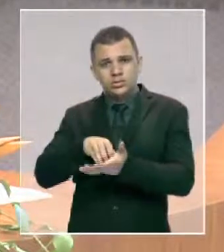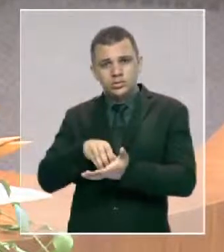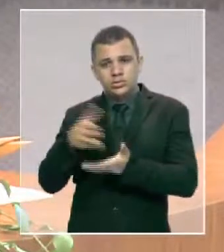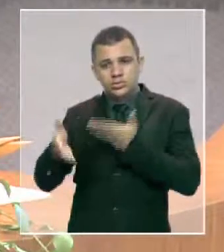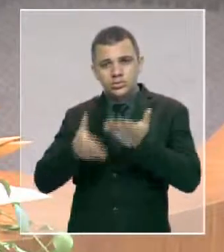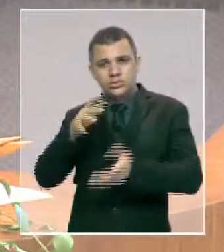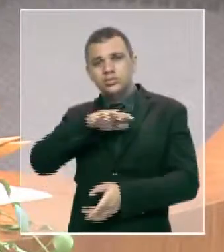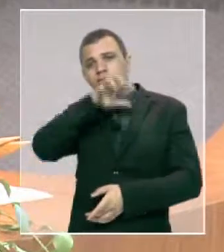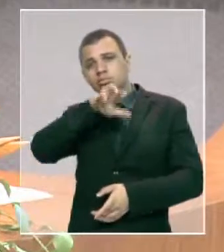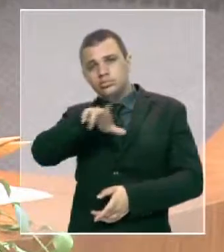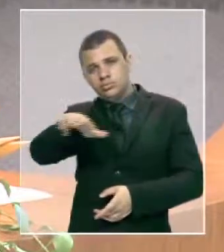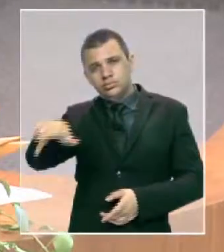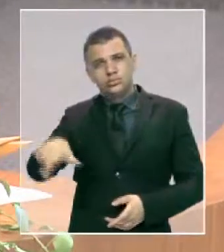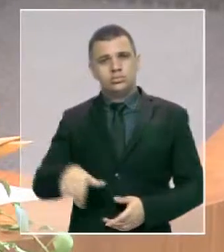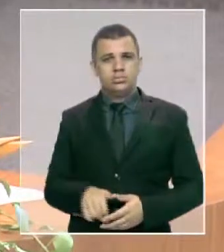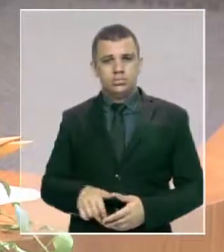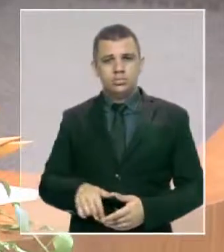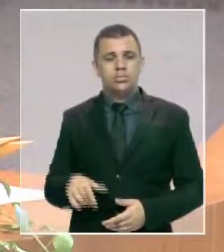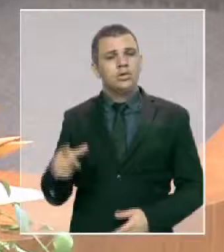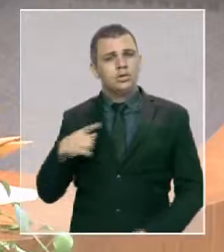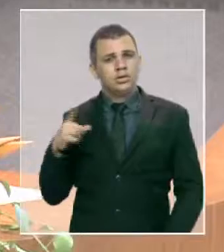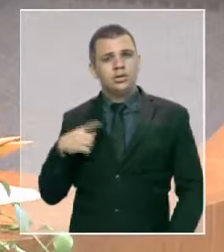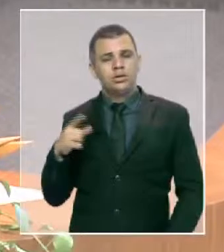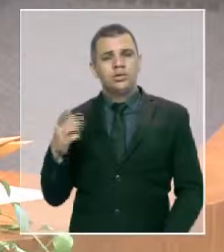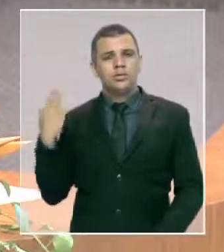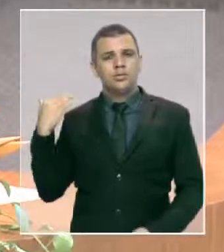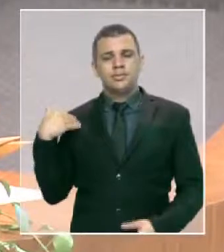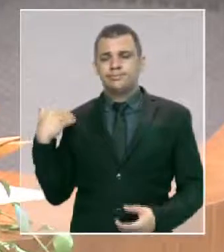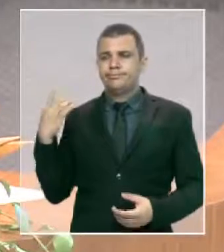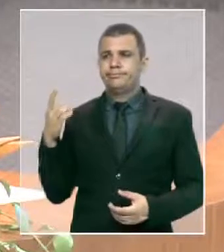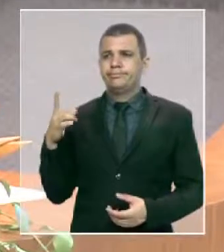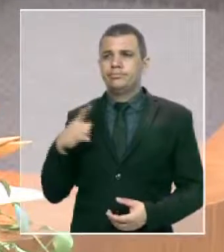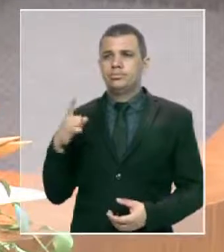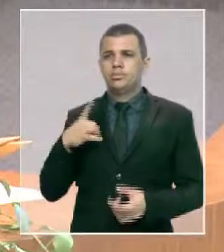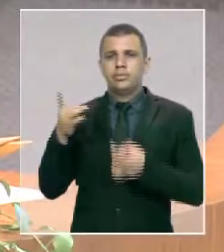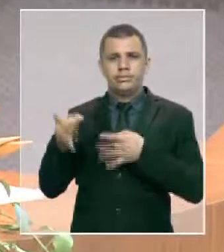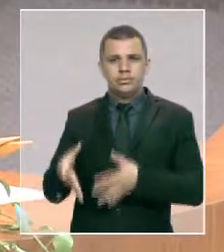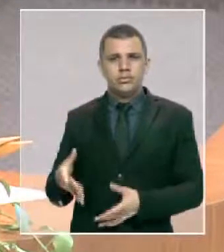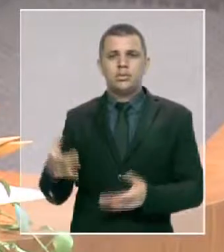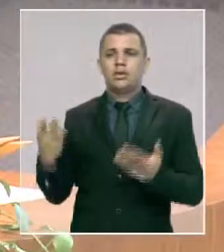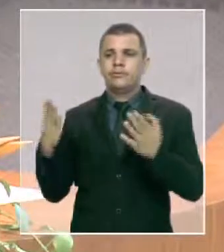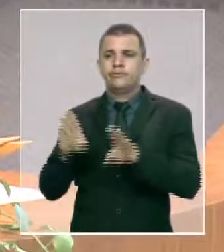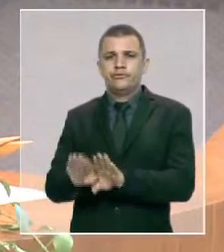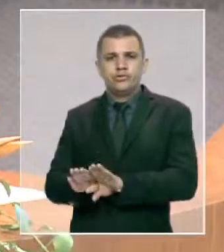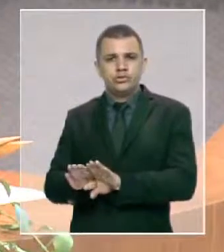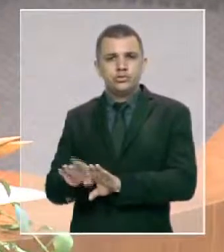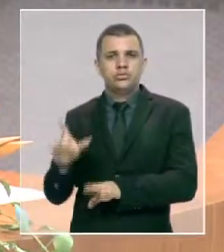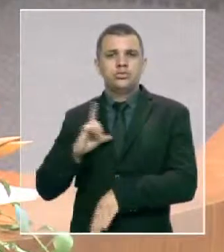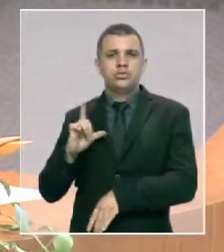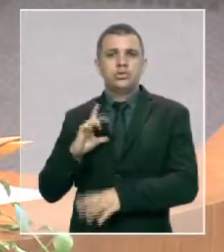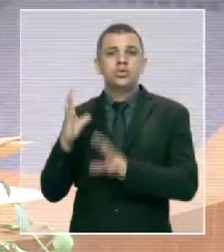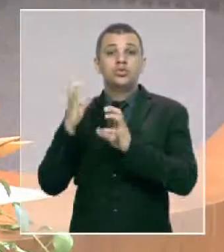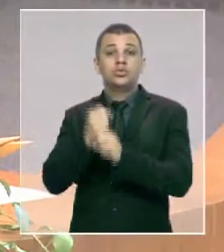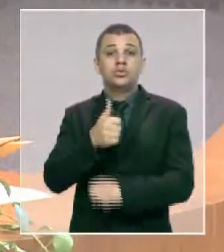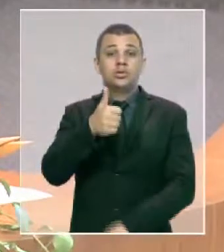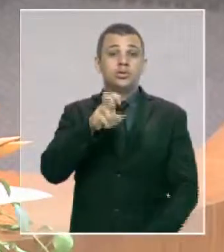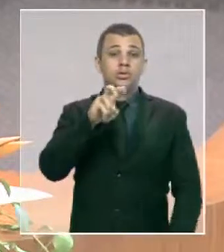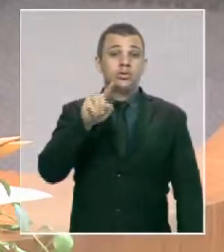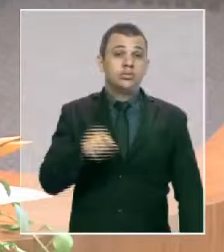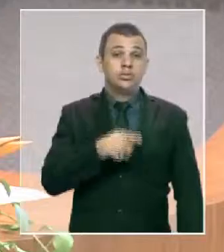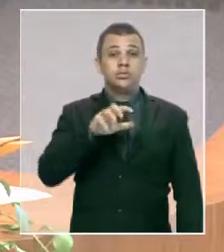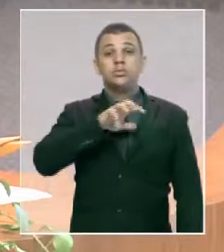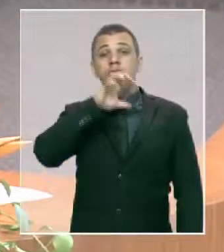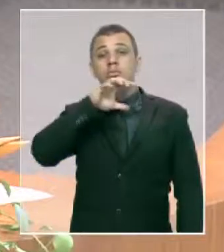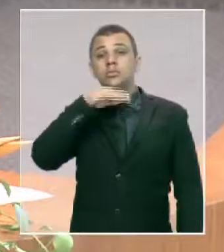está desativado, foi abandonado, está desativado. Nós temos mais de 15 mil animais abandonados nas